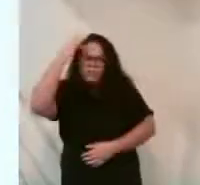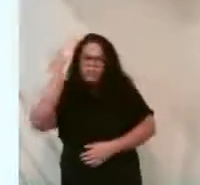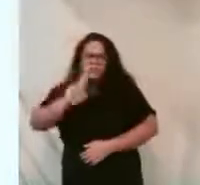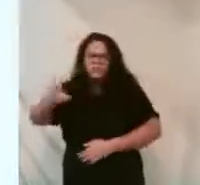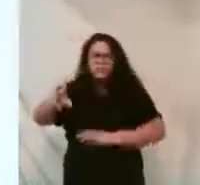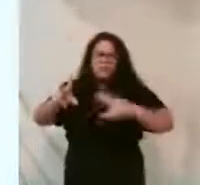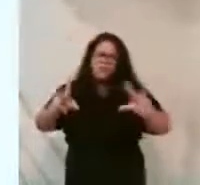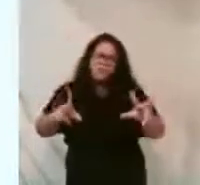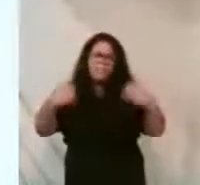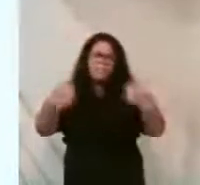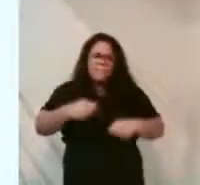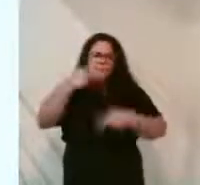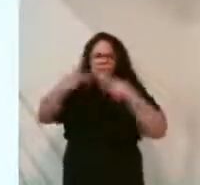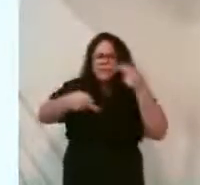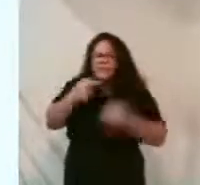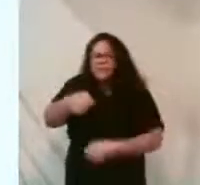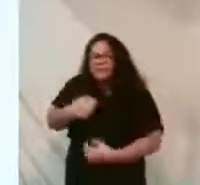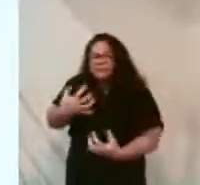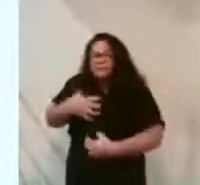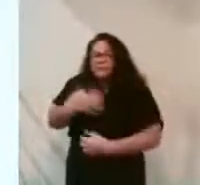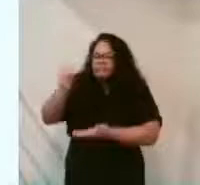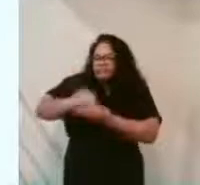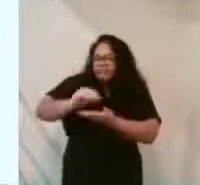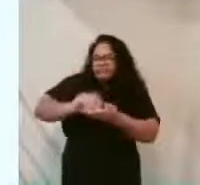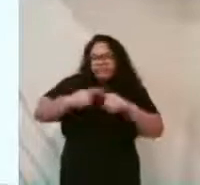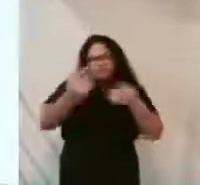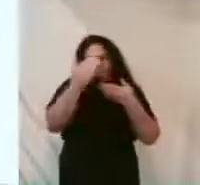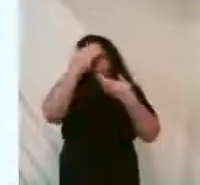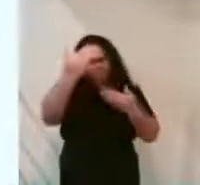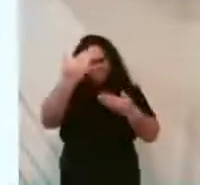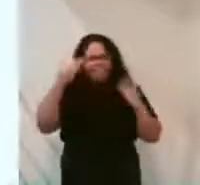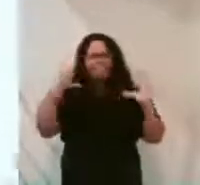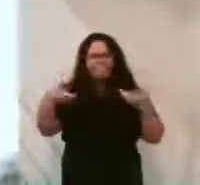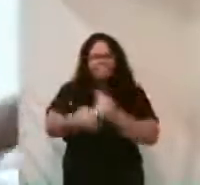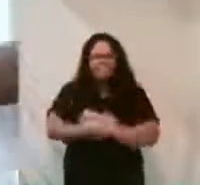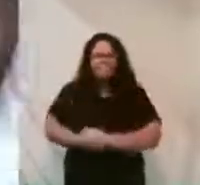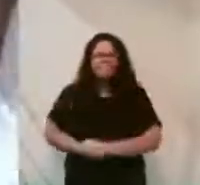complementar. Isso eu senti muita falta aqui. Mas muito obrigado pela oportunidade.